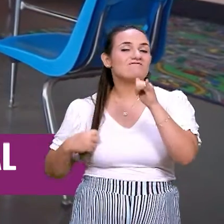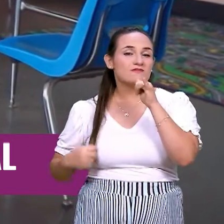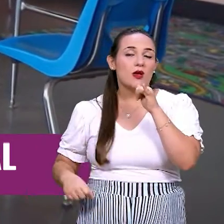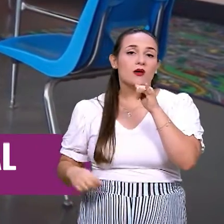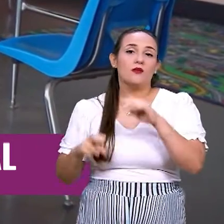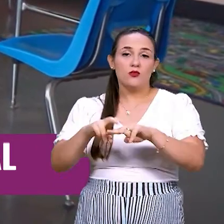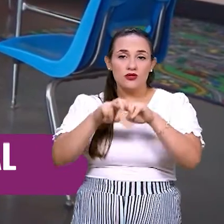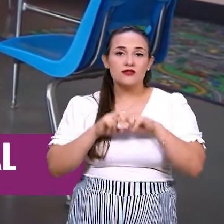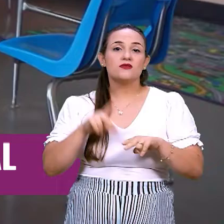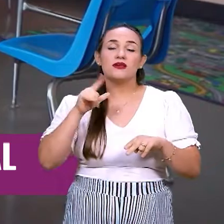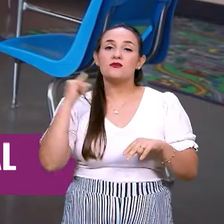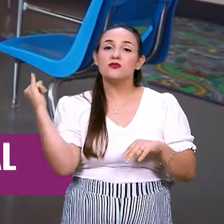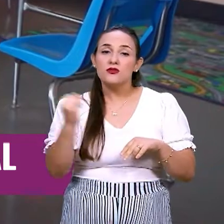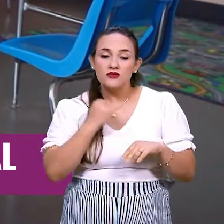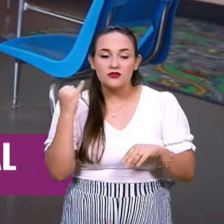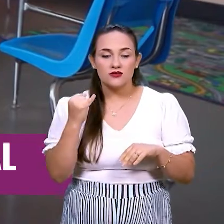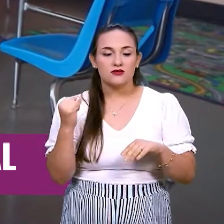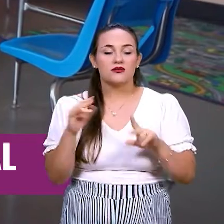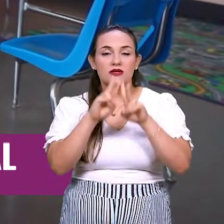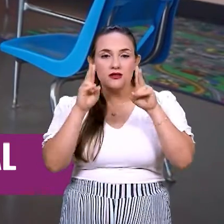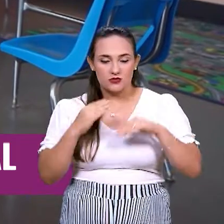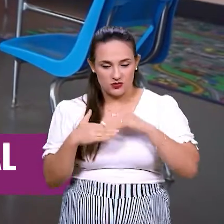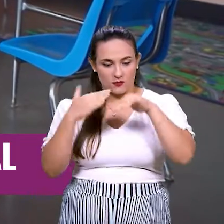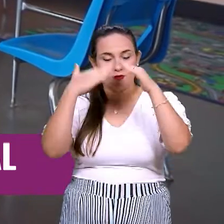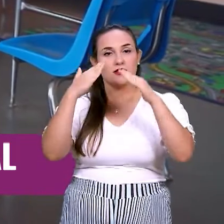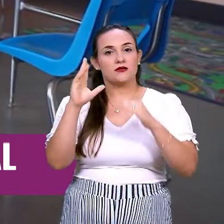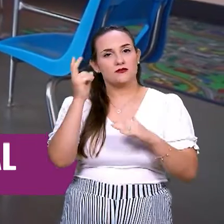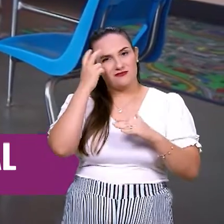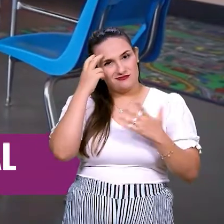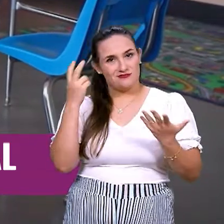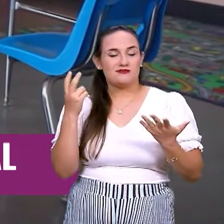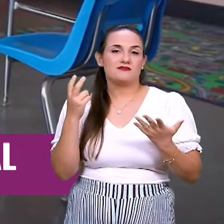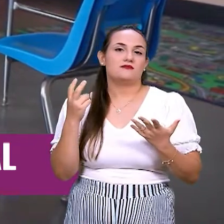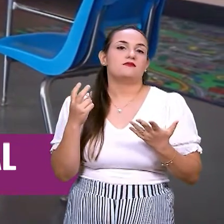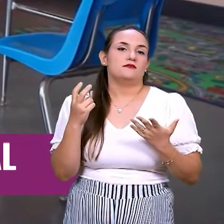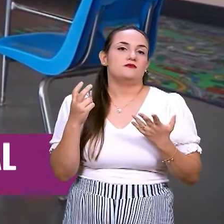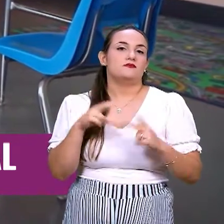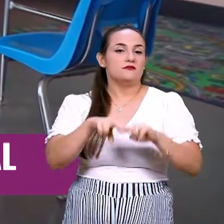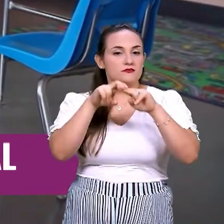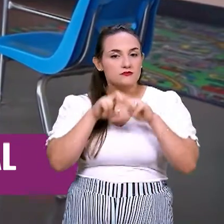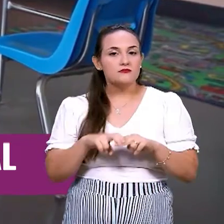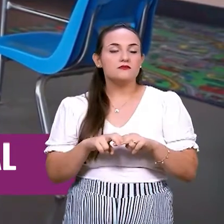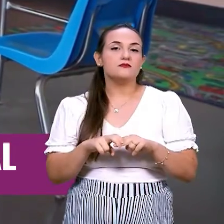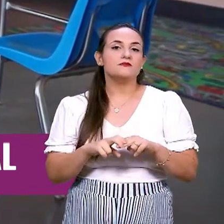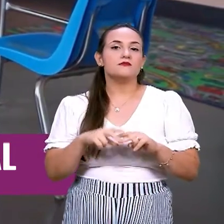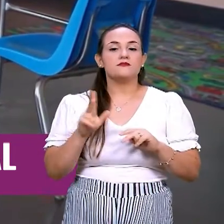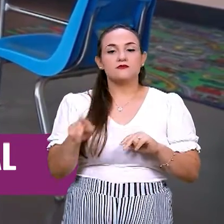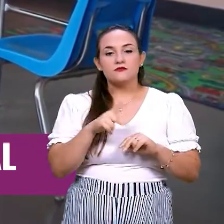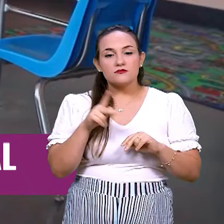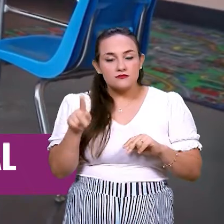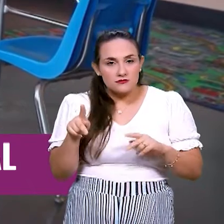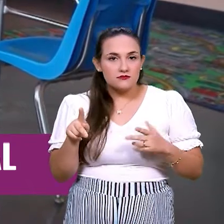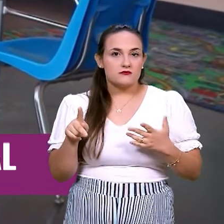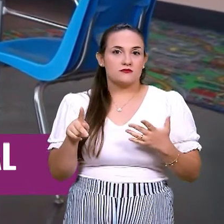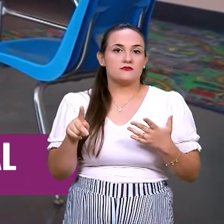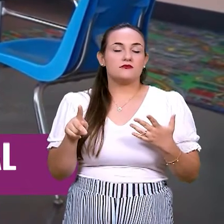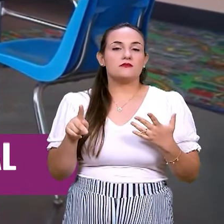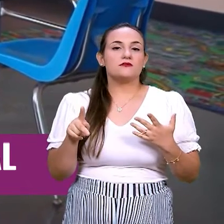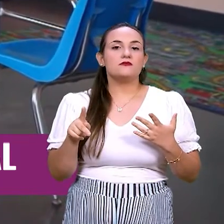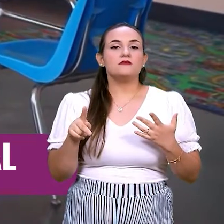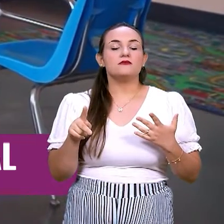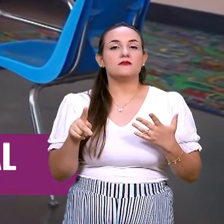importantes para a gente continuar buscando nossas questões, nosso desenvolvimento intelectual, cognitivo. Então, o professor ter essa visão,